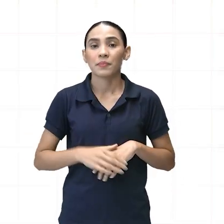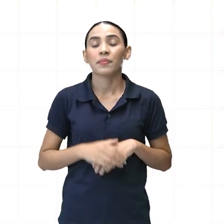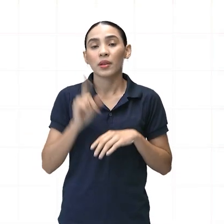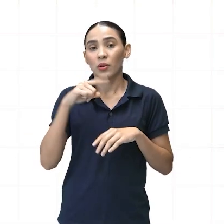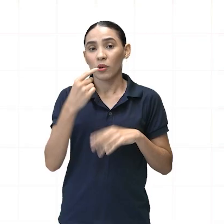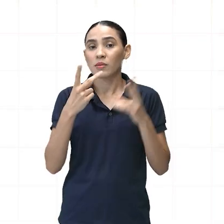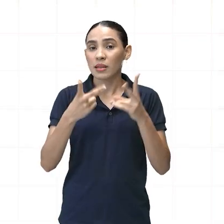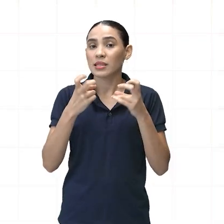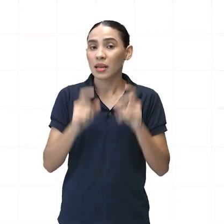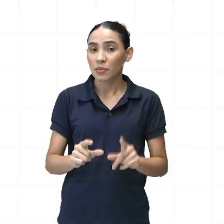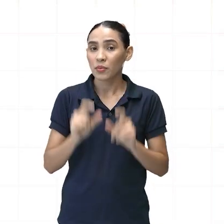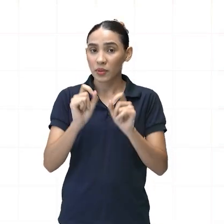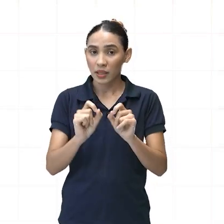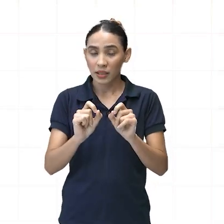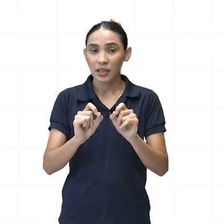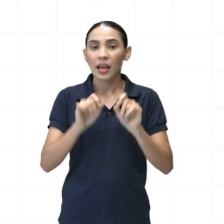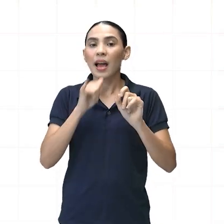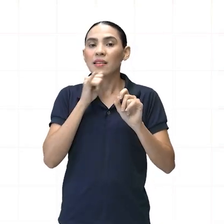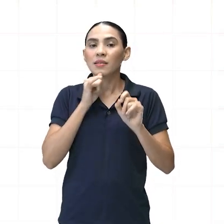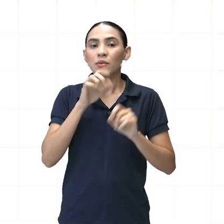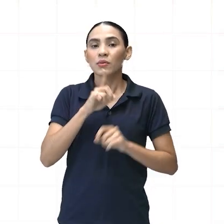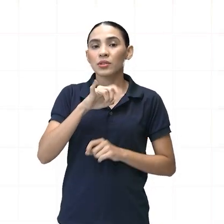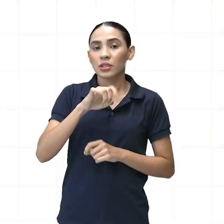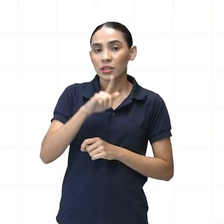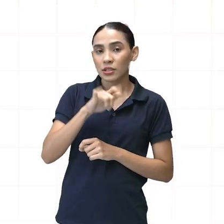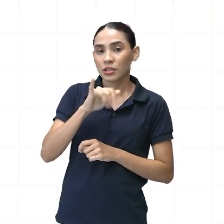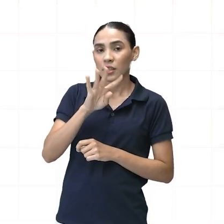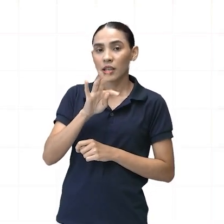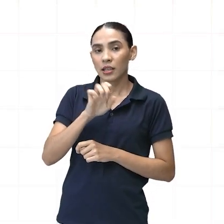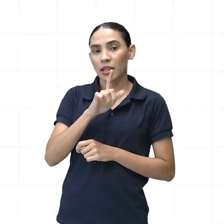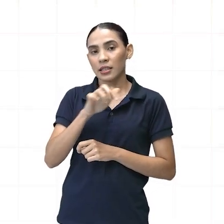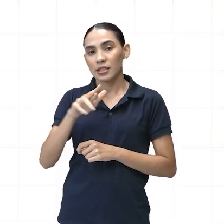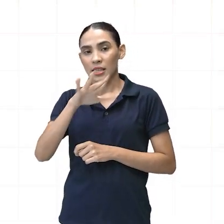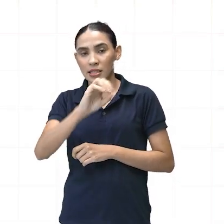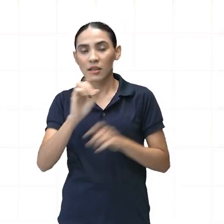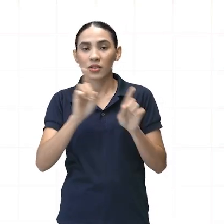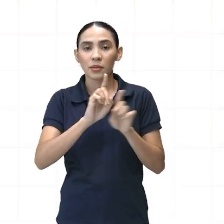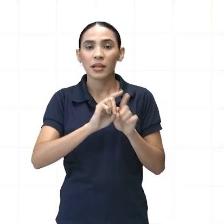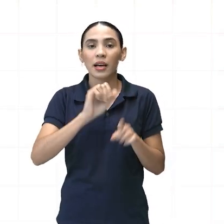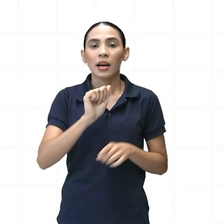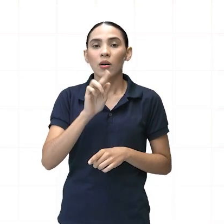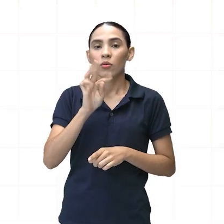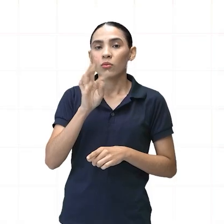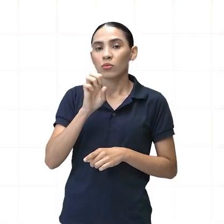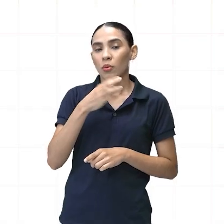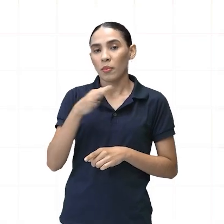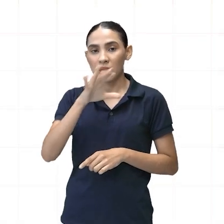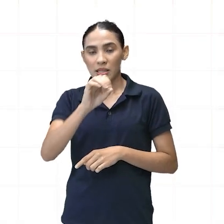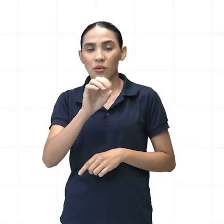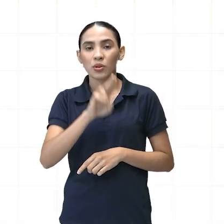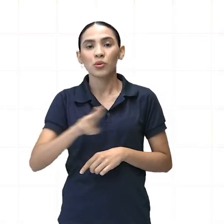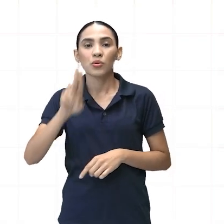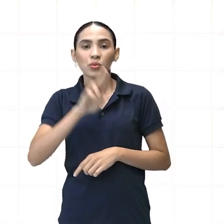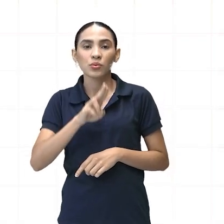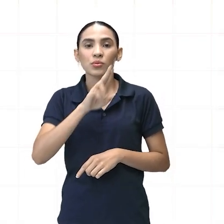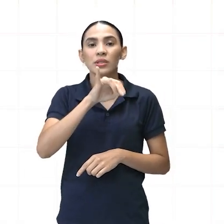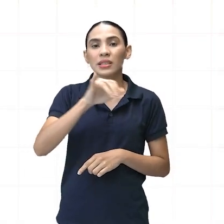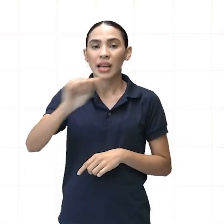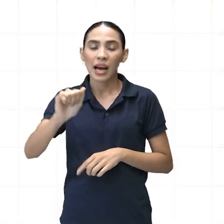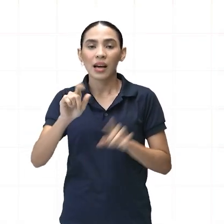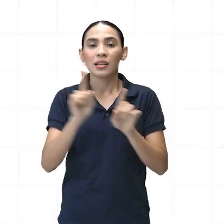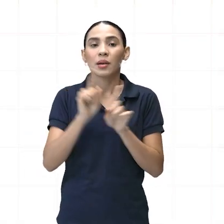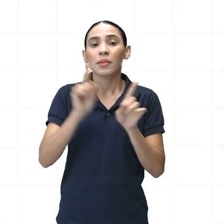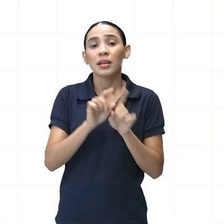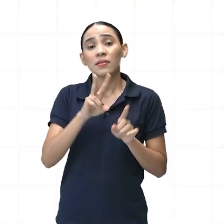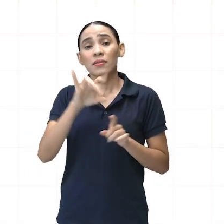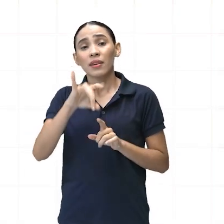gente observa que a digitalização, a automação e o uso de inteligência